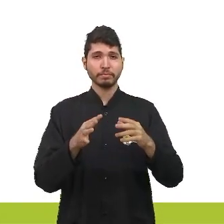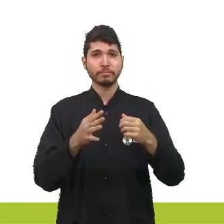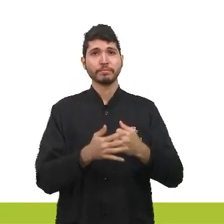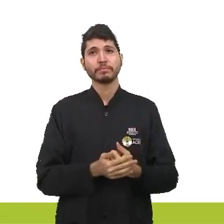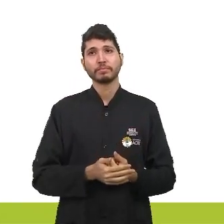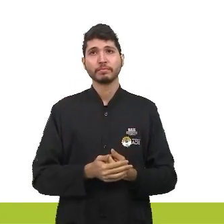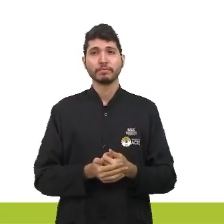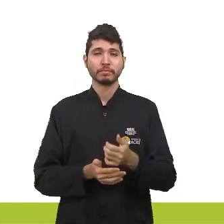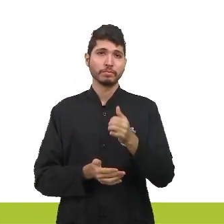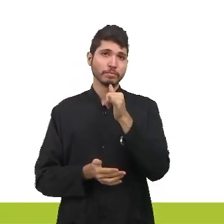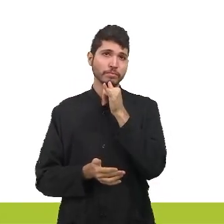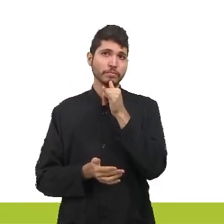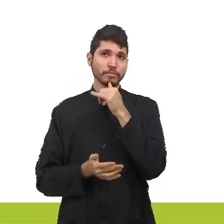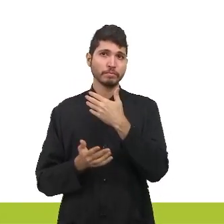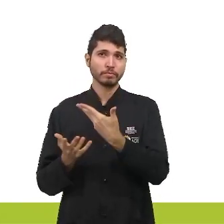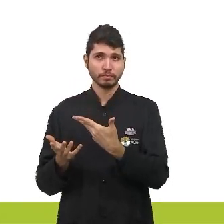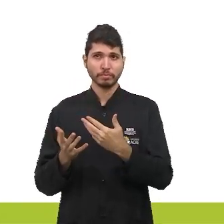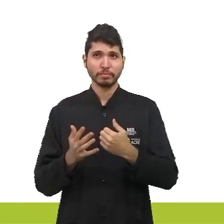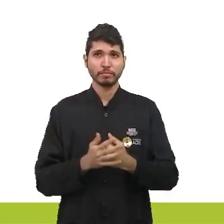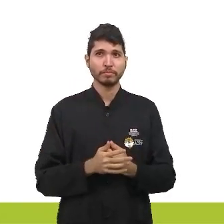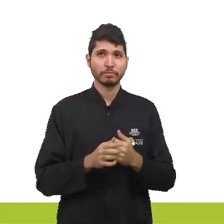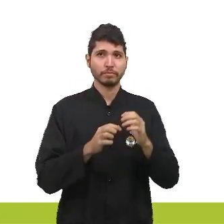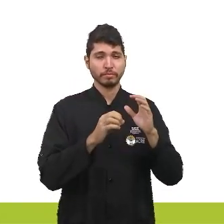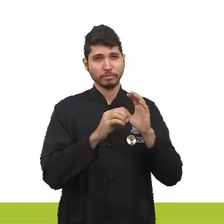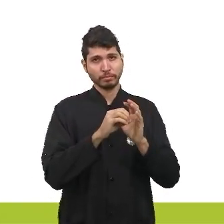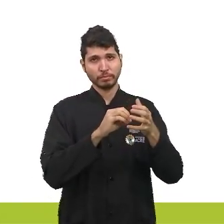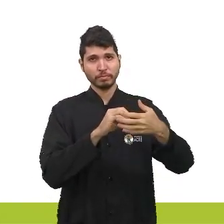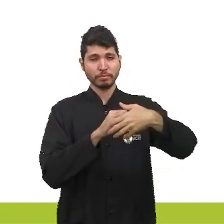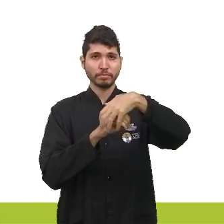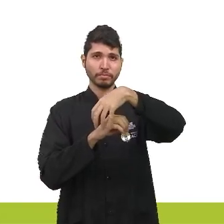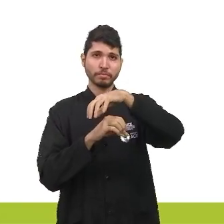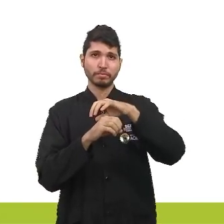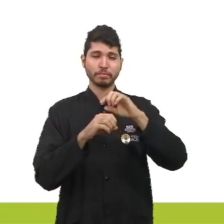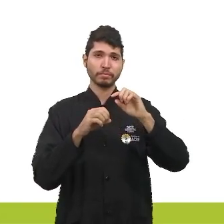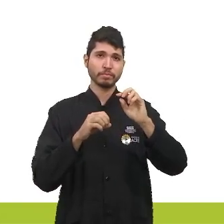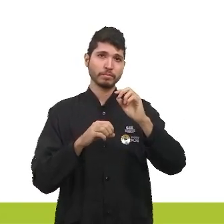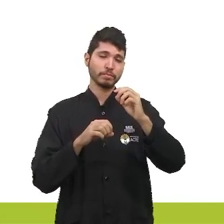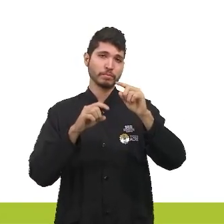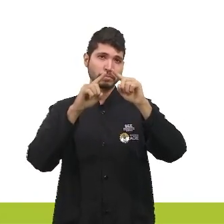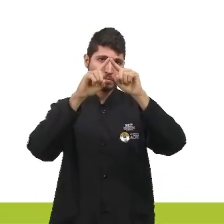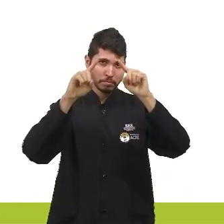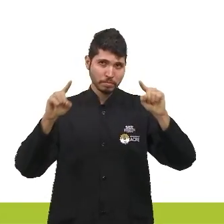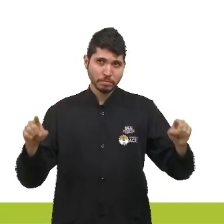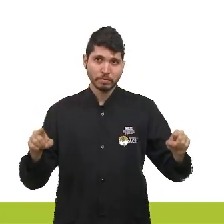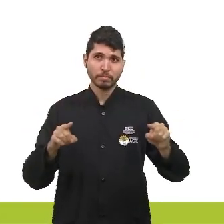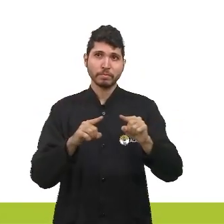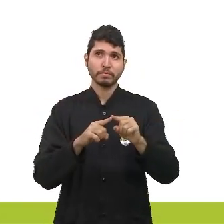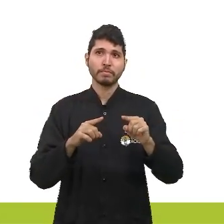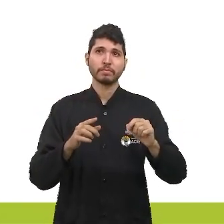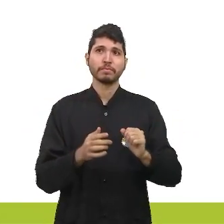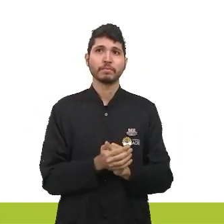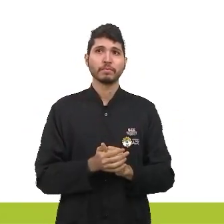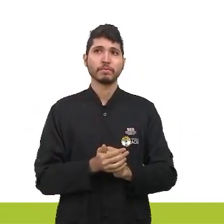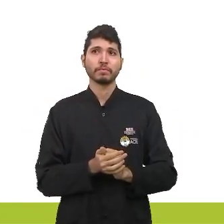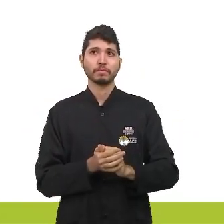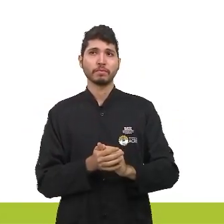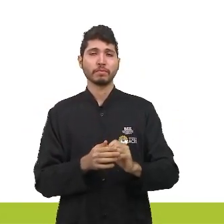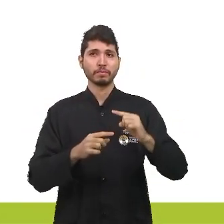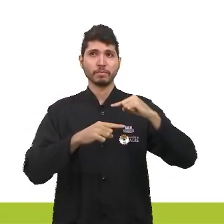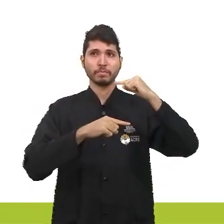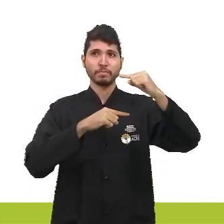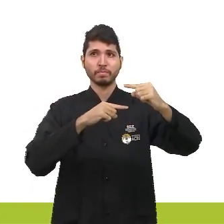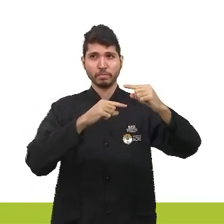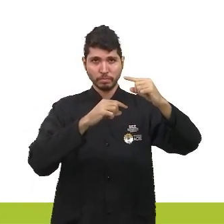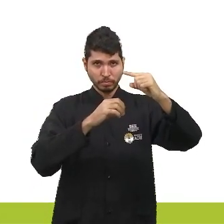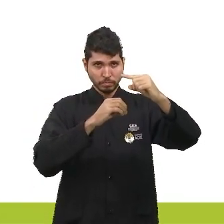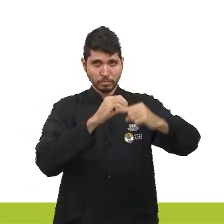Numa molécula tridimensional de carbono, os átomos ocupam os vértices de um poliedro